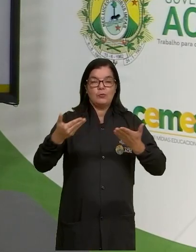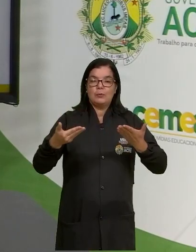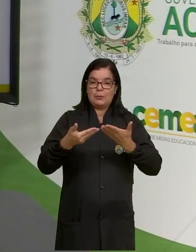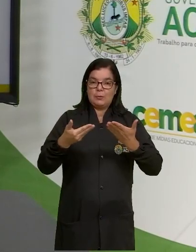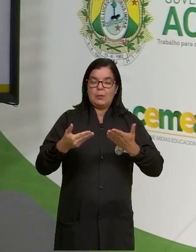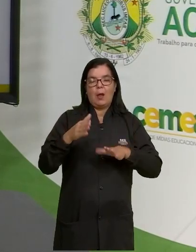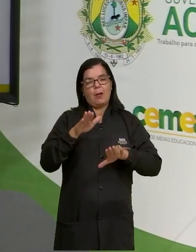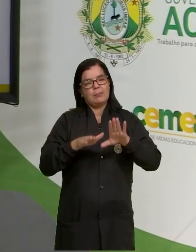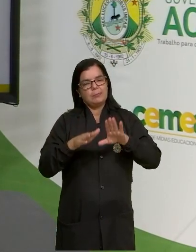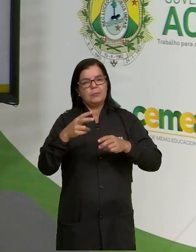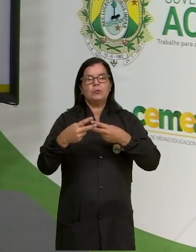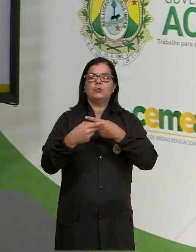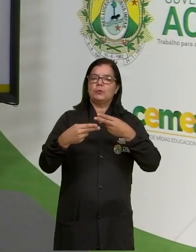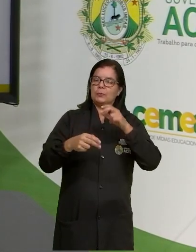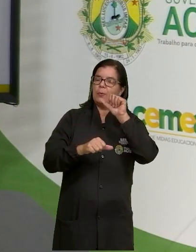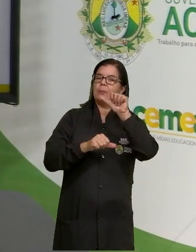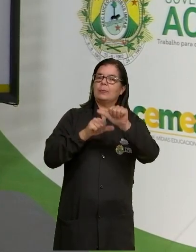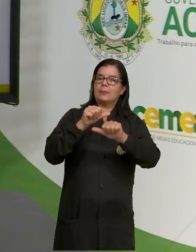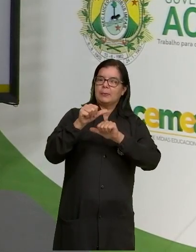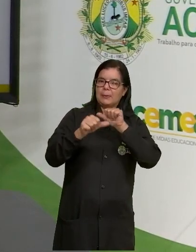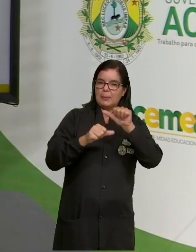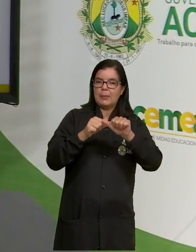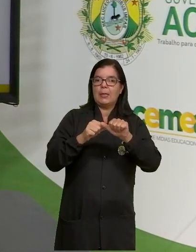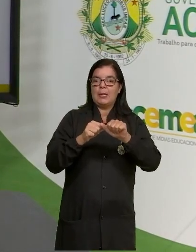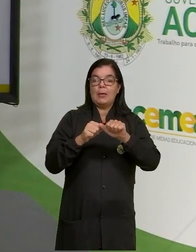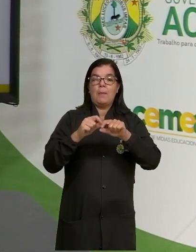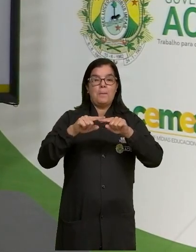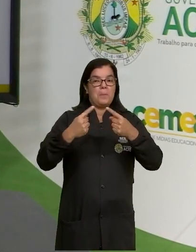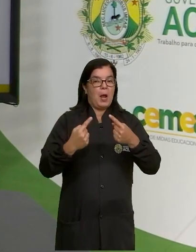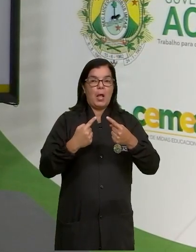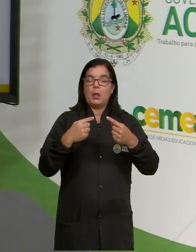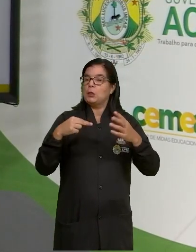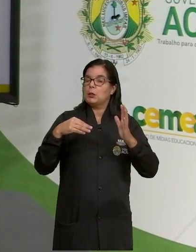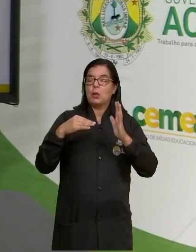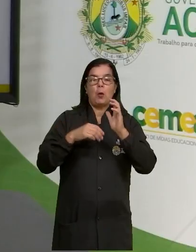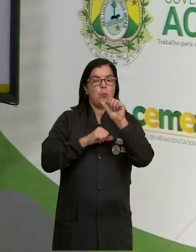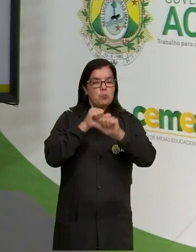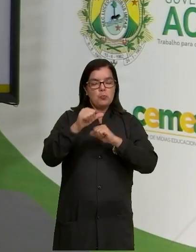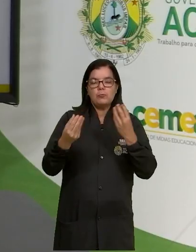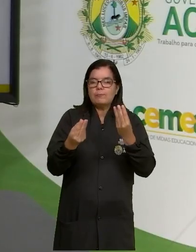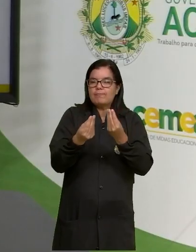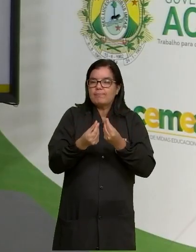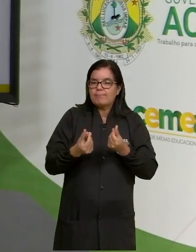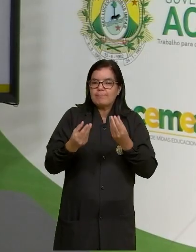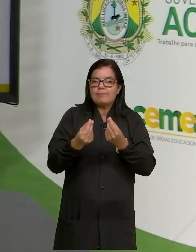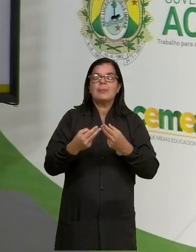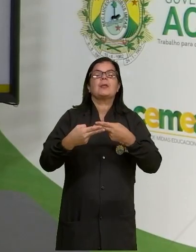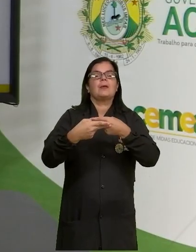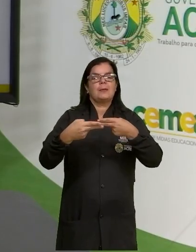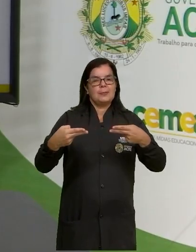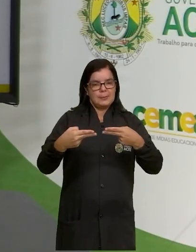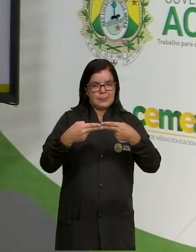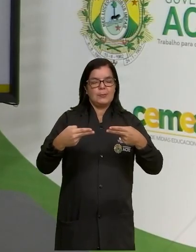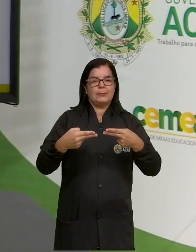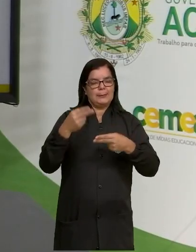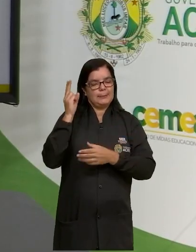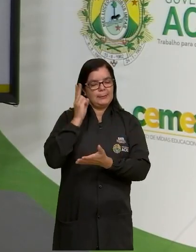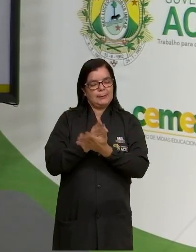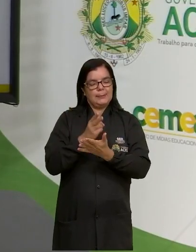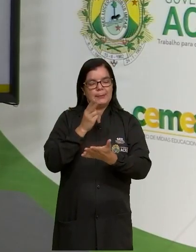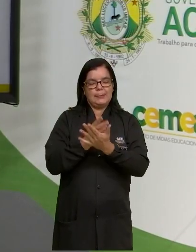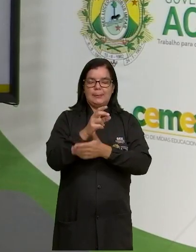Embora que algumas coisas mudem na aparência, mas não mudem na essência, as coisas estão em